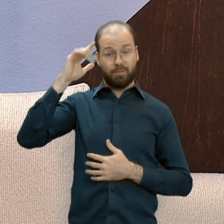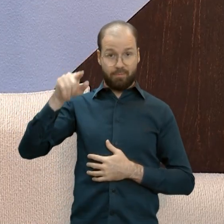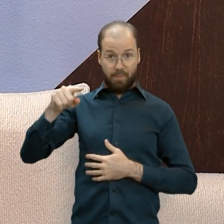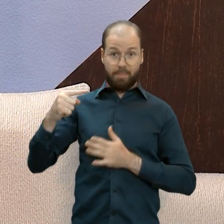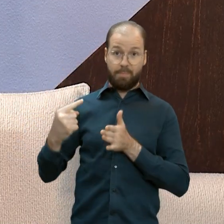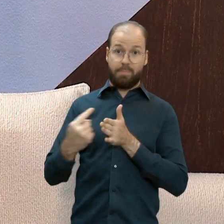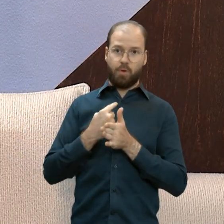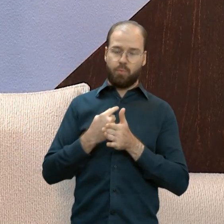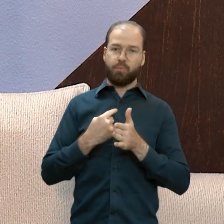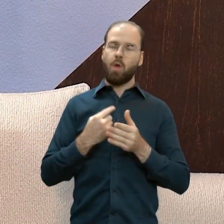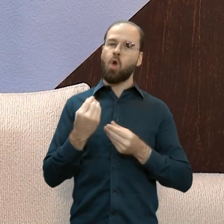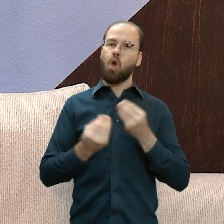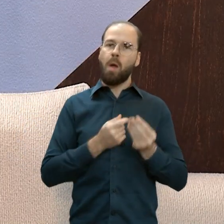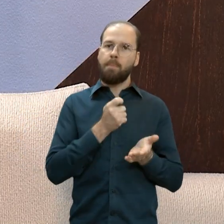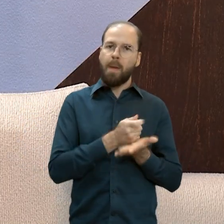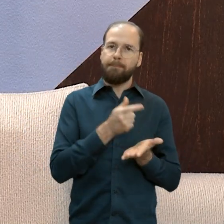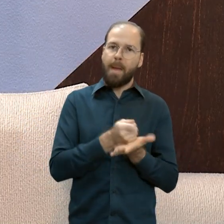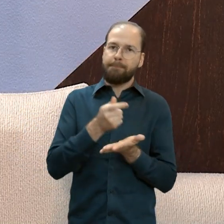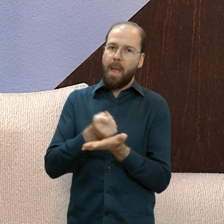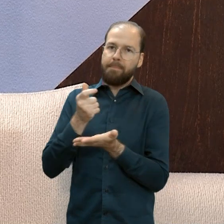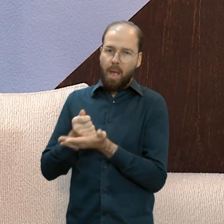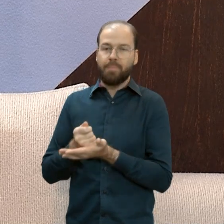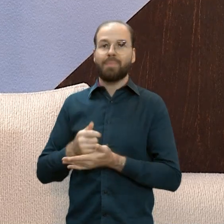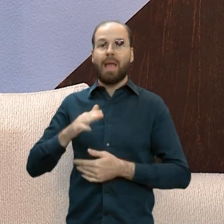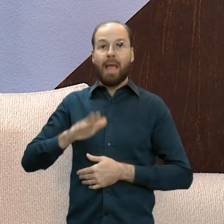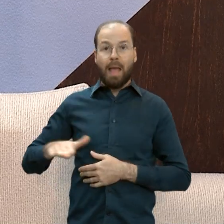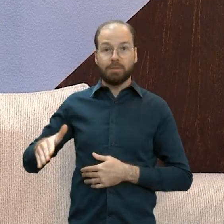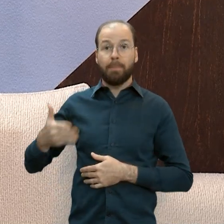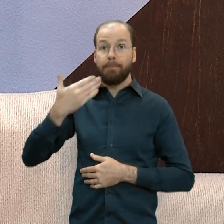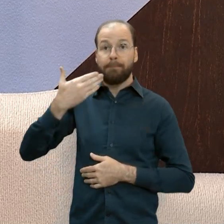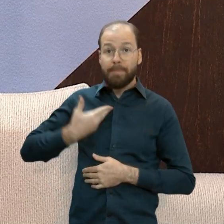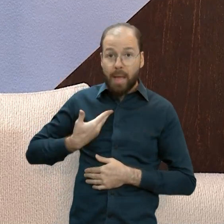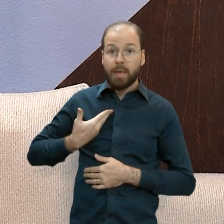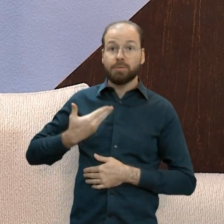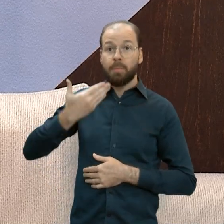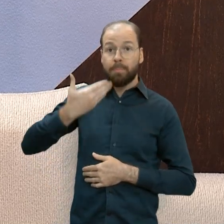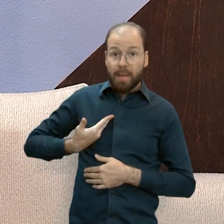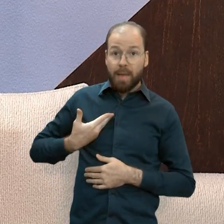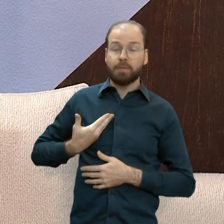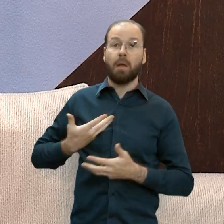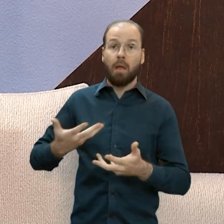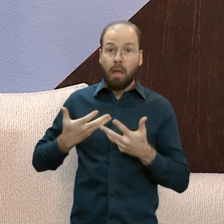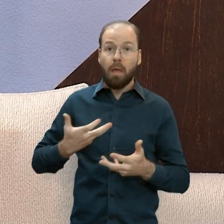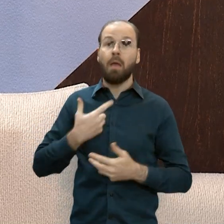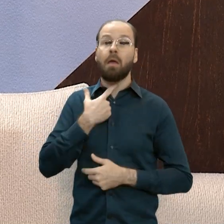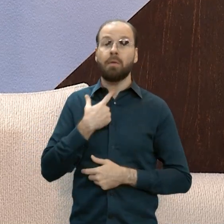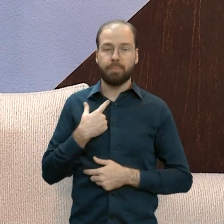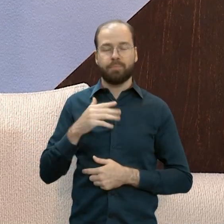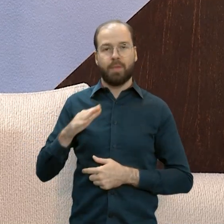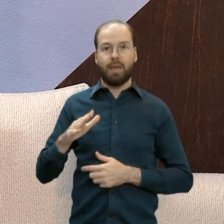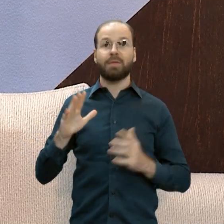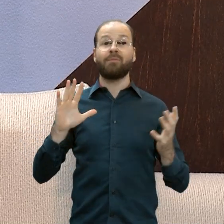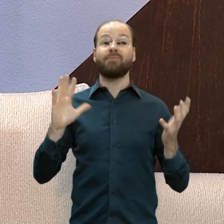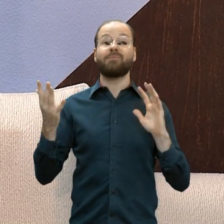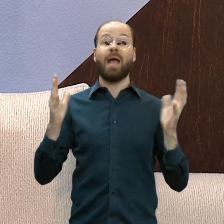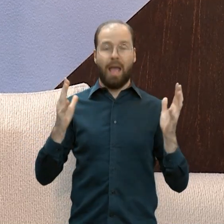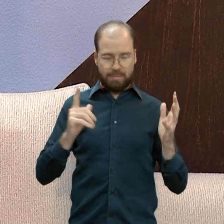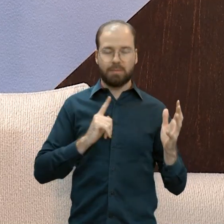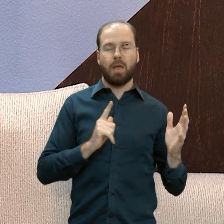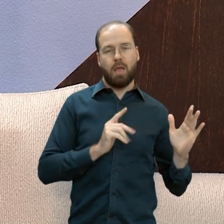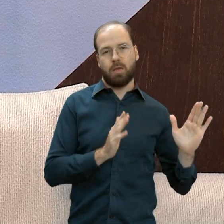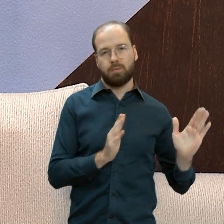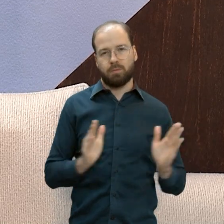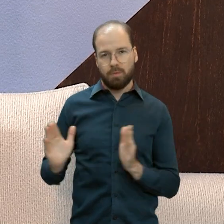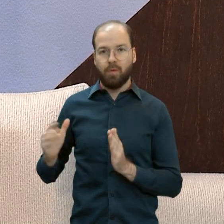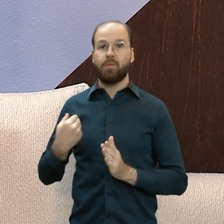a questão do consumo, né? A criança quer, a criança pede. Mas nas fases diferentes da vida humana, existem necessidades que